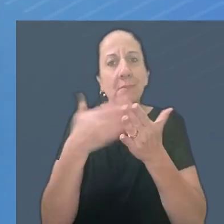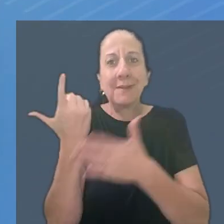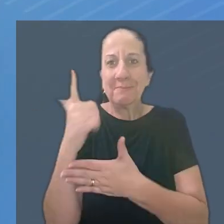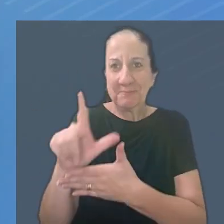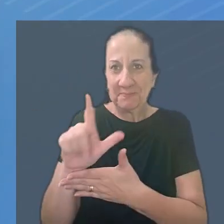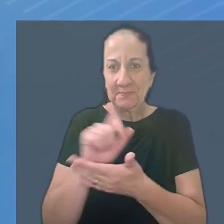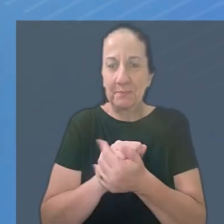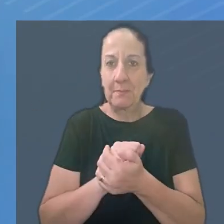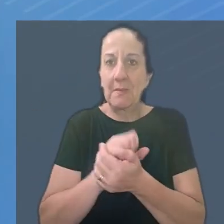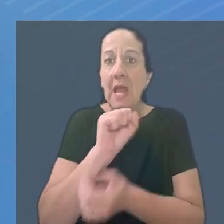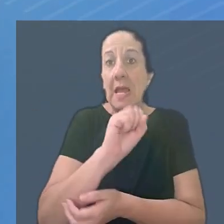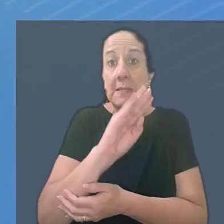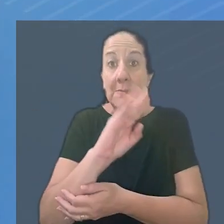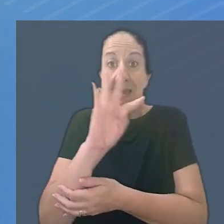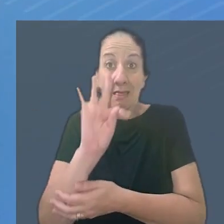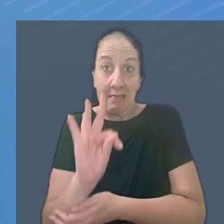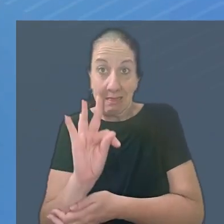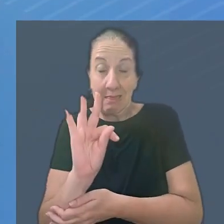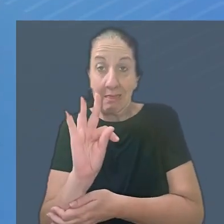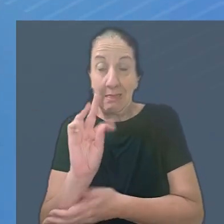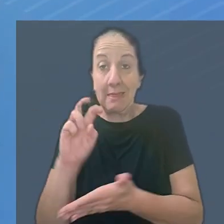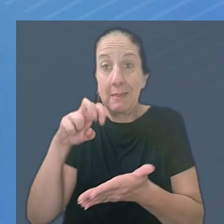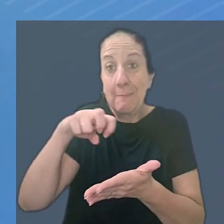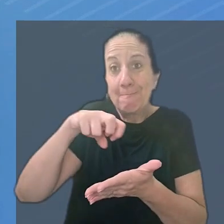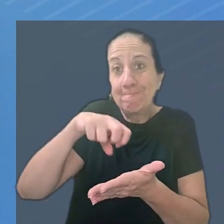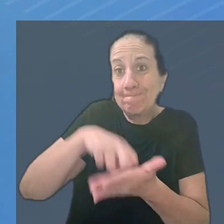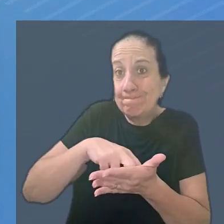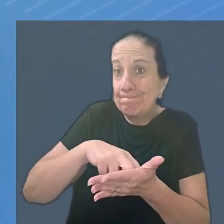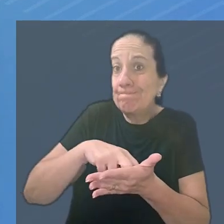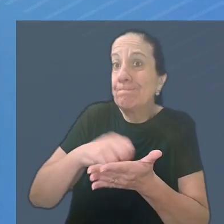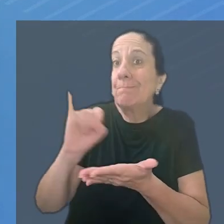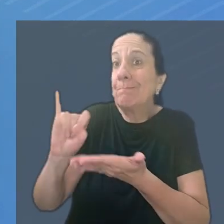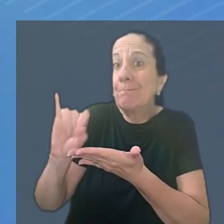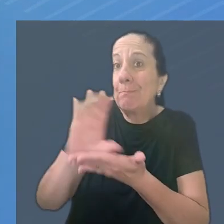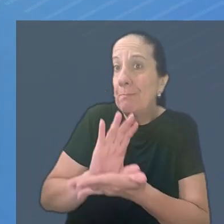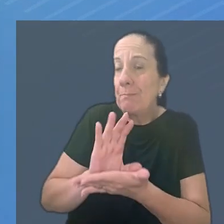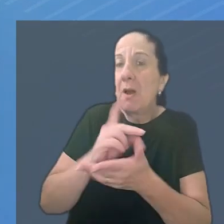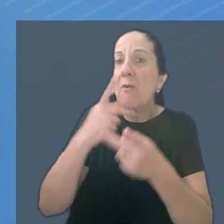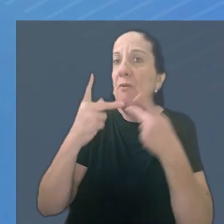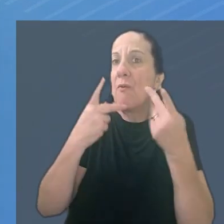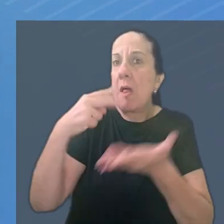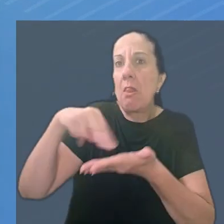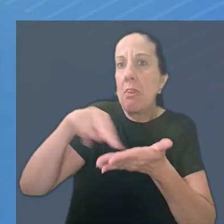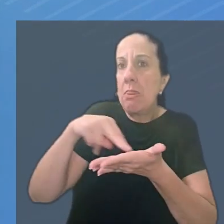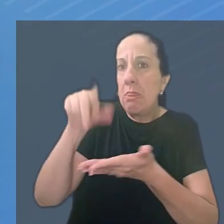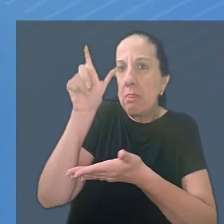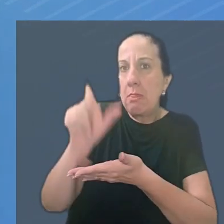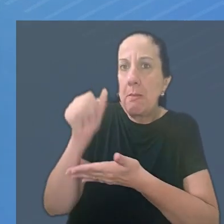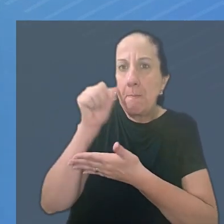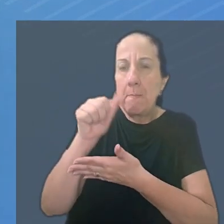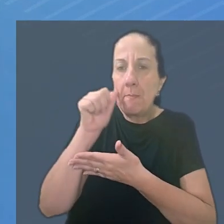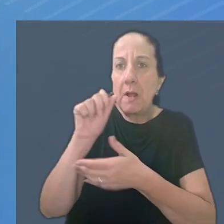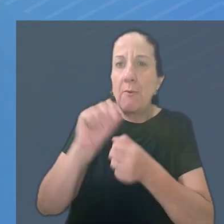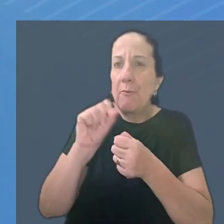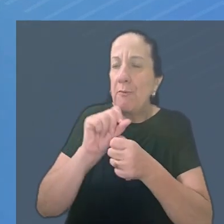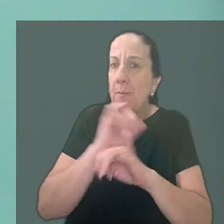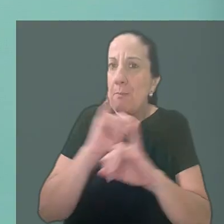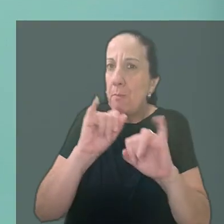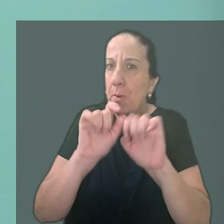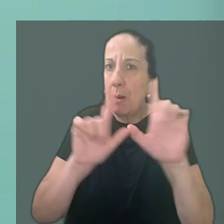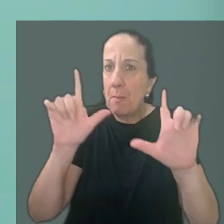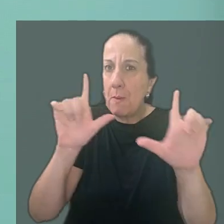próxima. E o SBT foi condenado a indenizar uma coreógrafa por um comentário depreciativo feito durante a